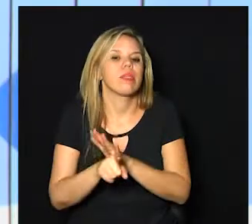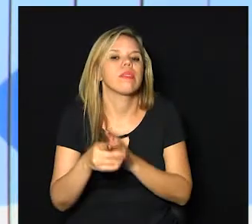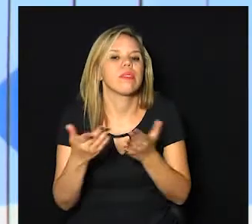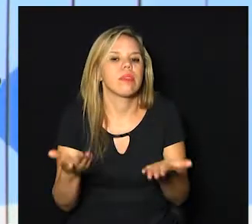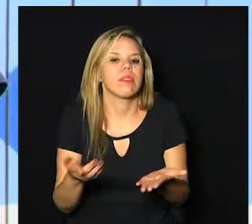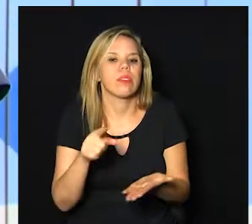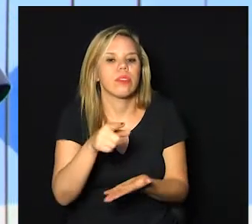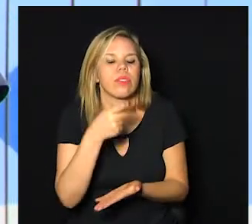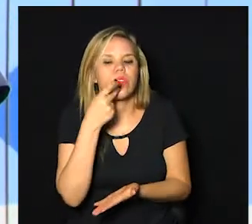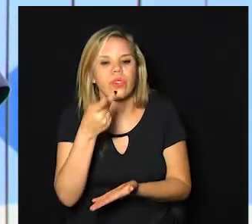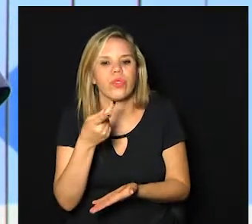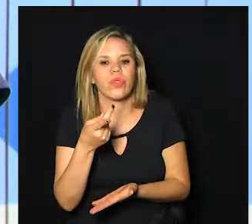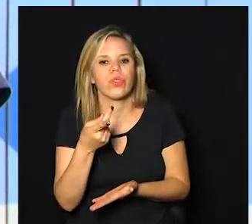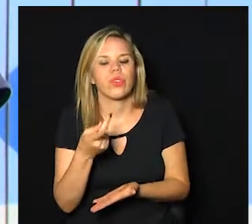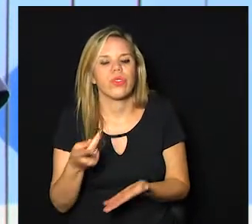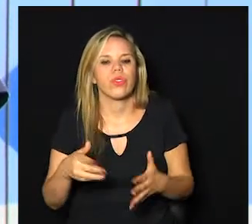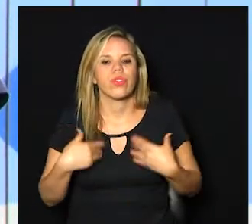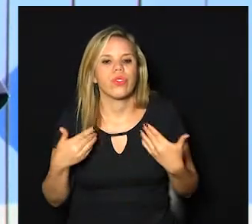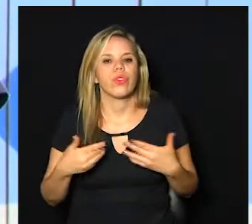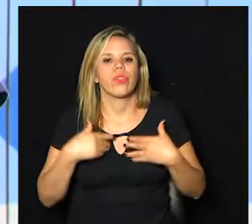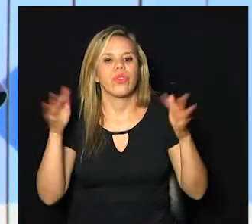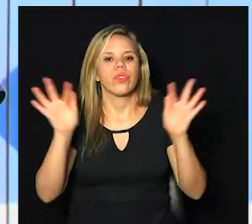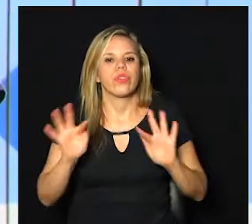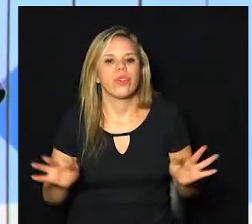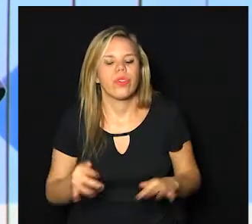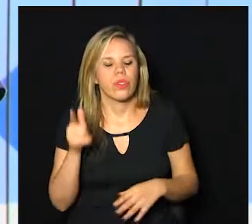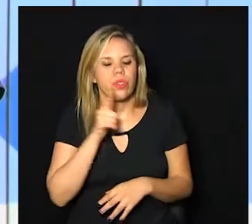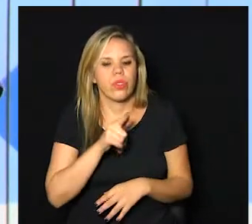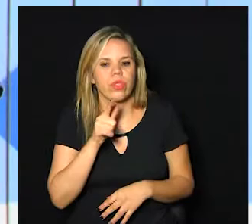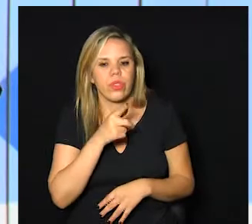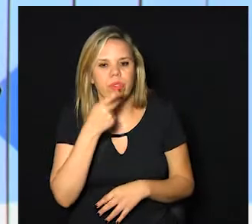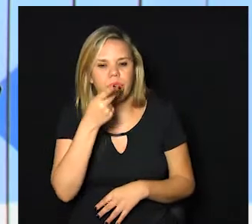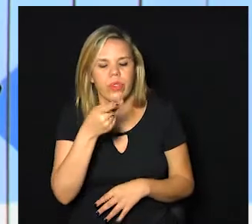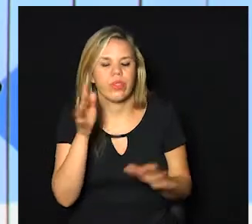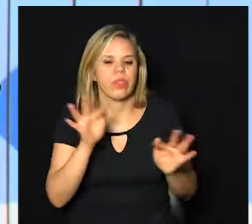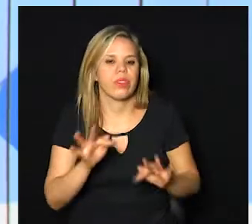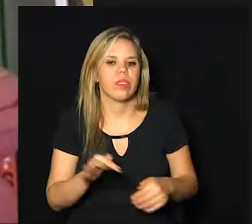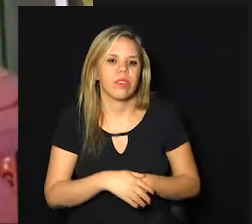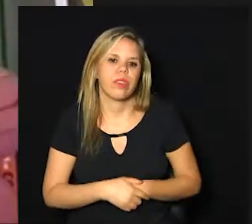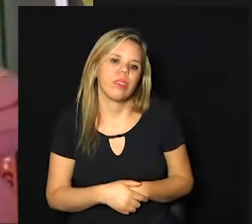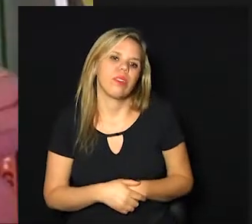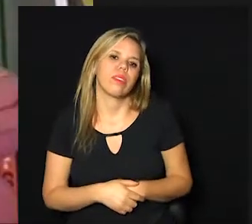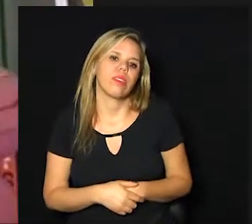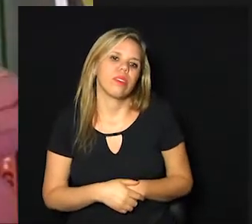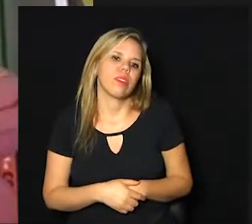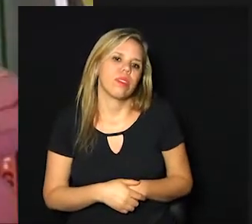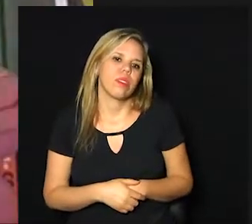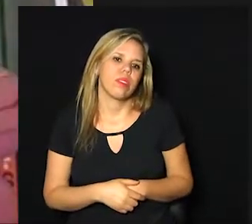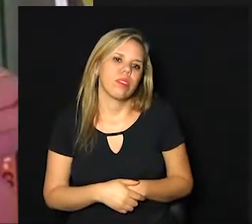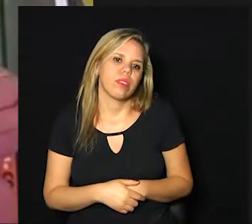perguntar, né? Você falou em euforia e felicidade. A gente consegue dizer o que é felicidade?